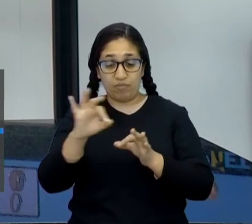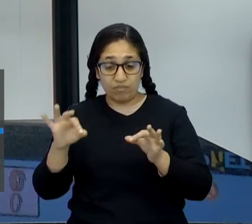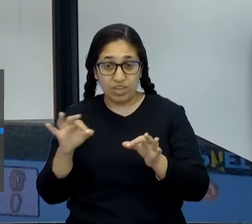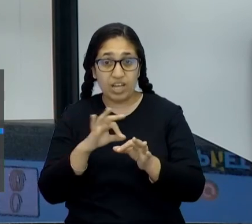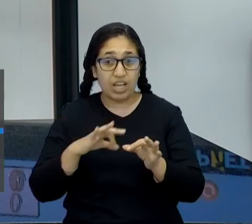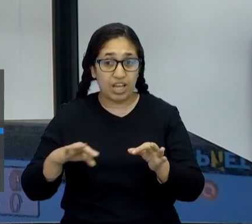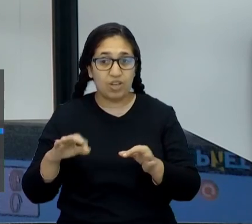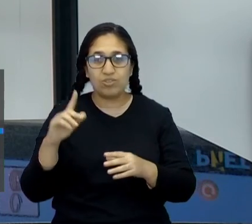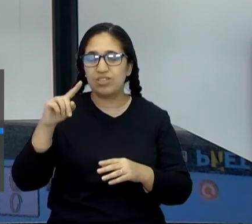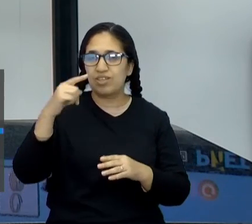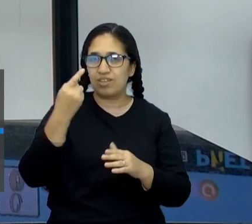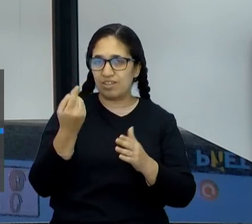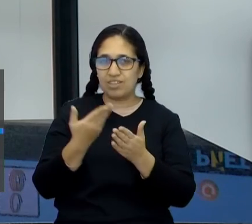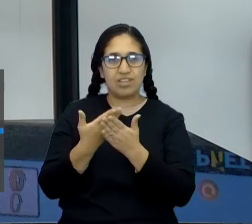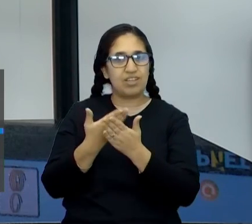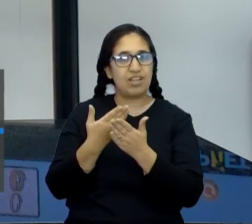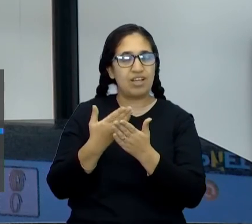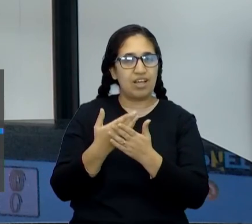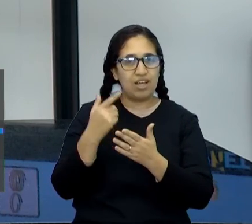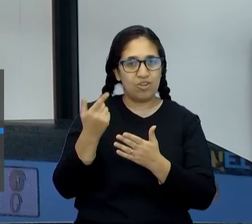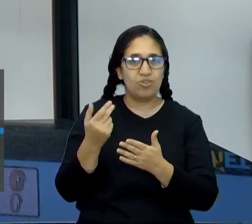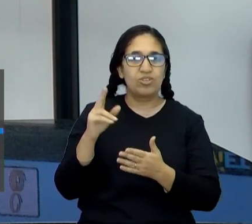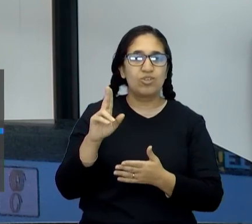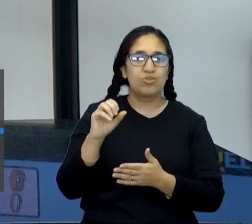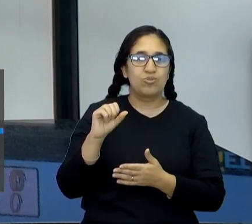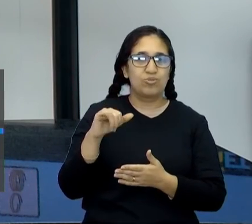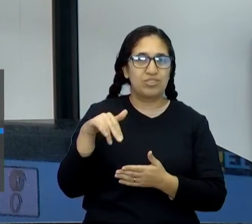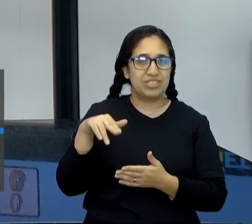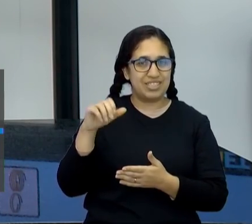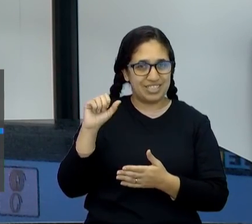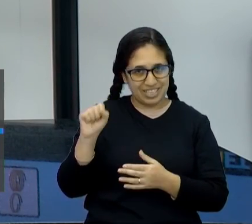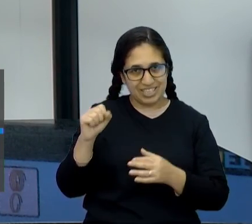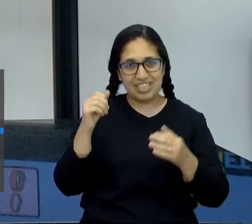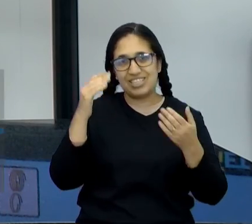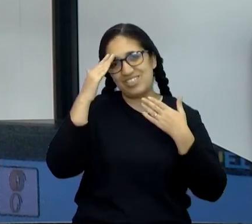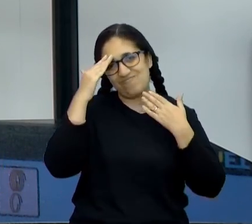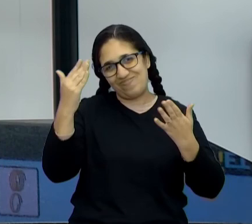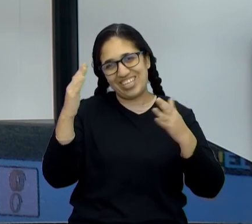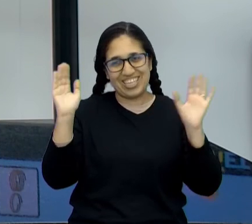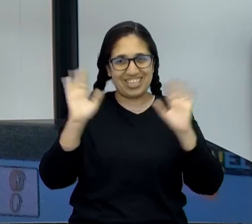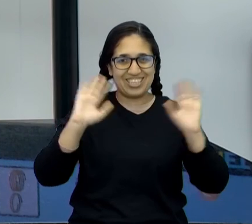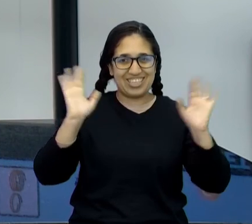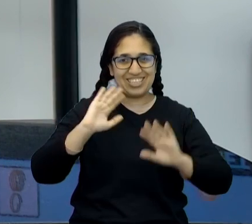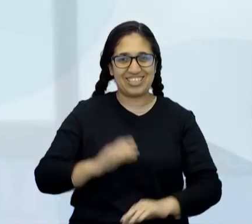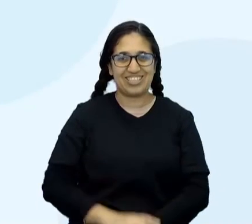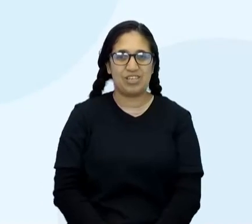E na próxima aula a gente vai falar sobre as usinas. Muito obrigada e até lá.